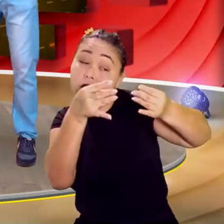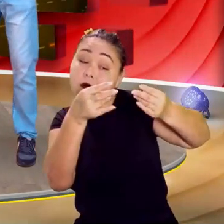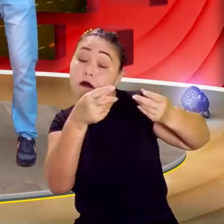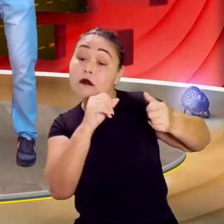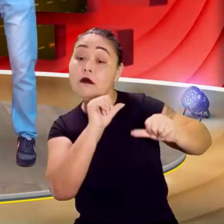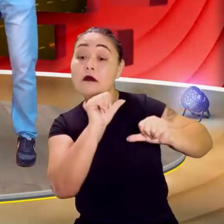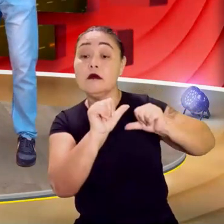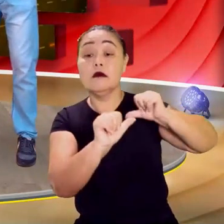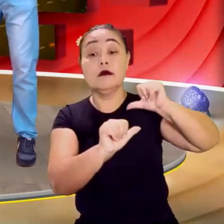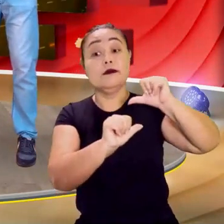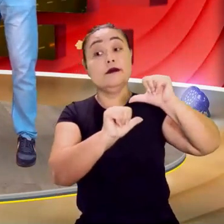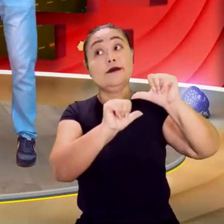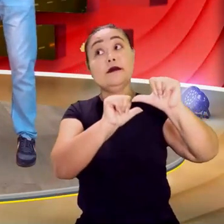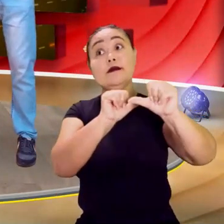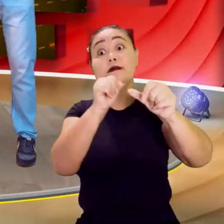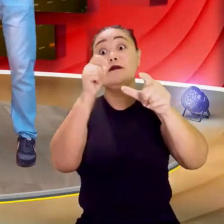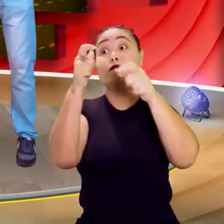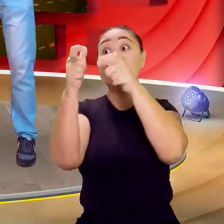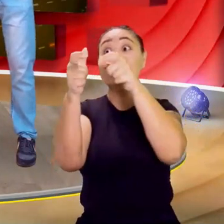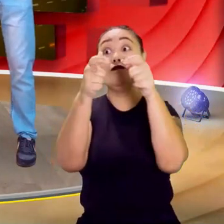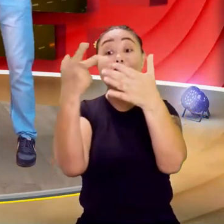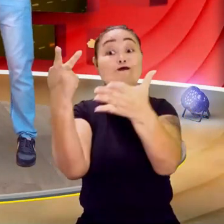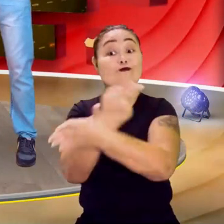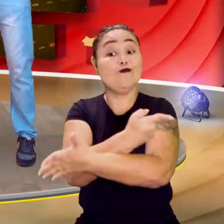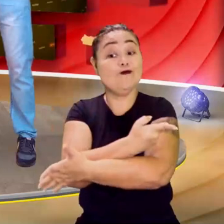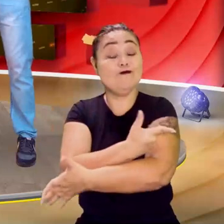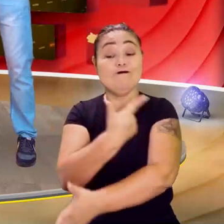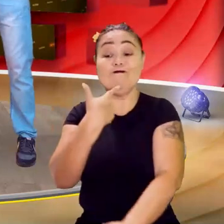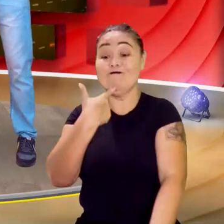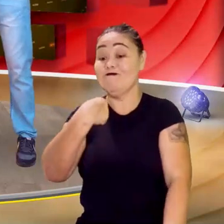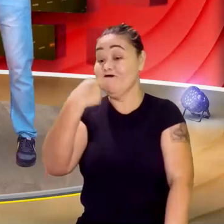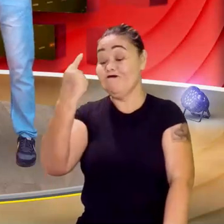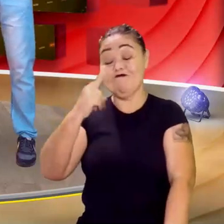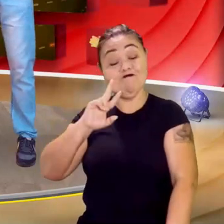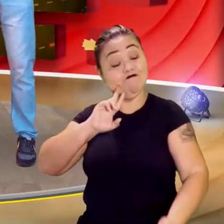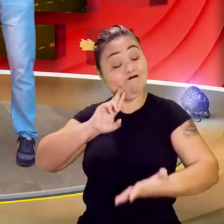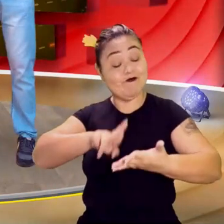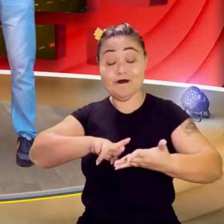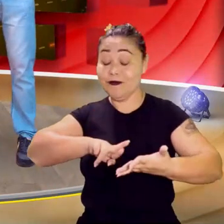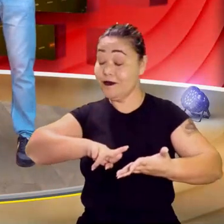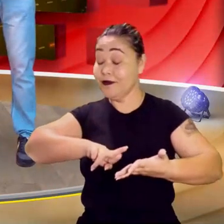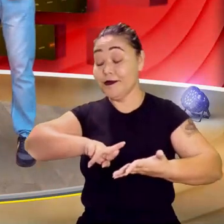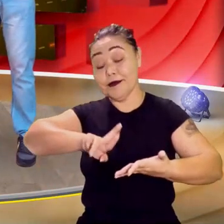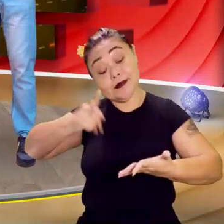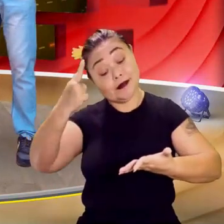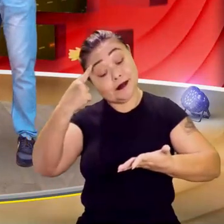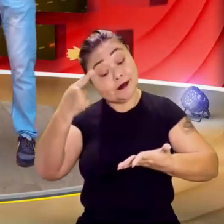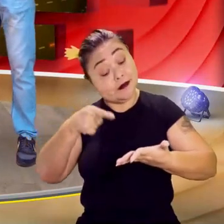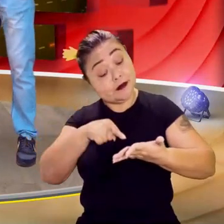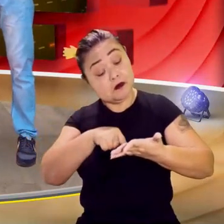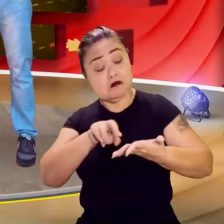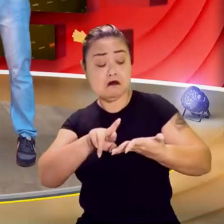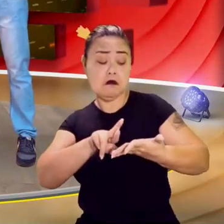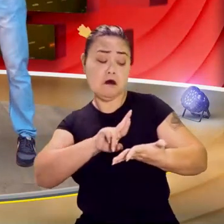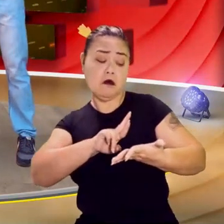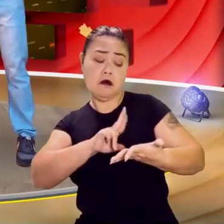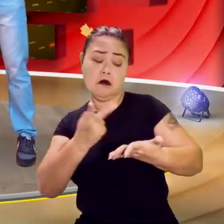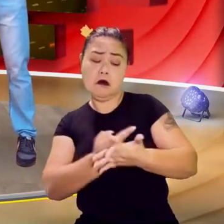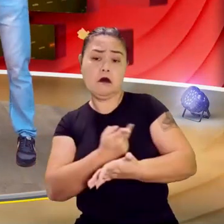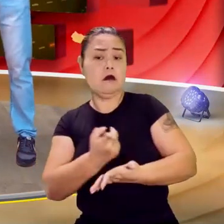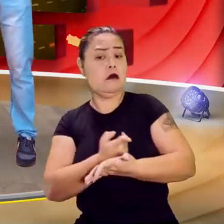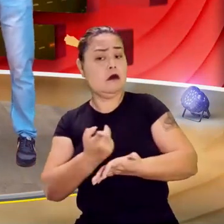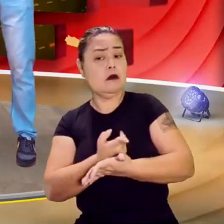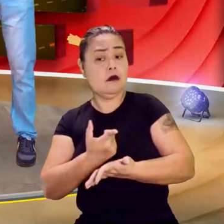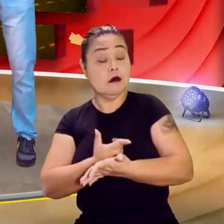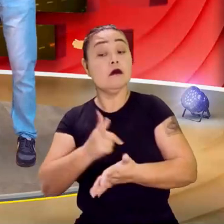faço a troca no lugar errado, ou eu não consigo resolver, ou... eu acho a resposta que não é a